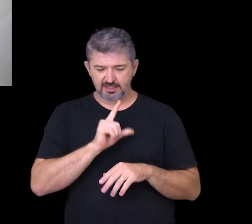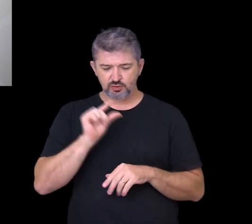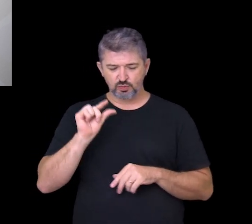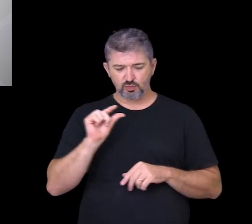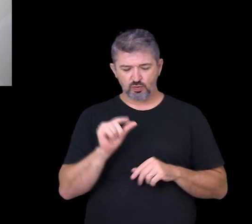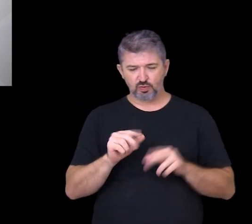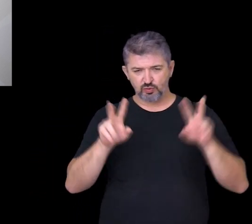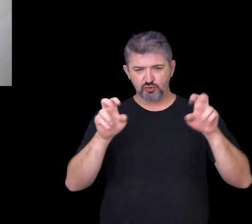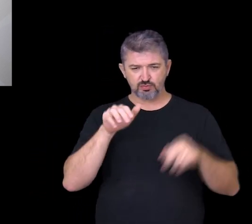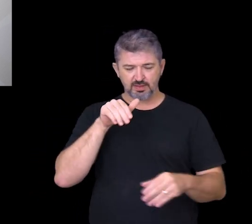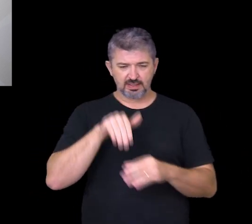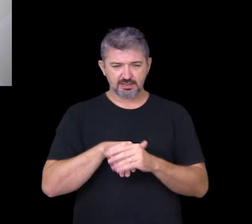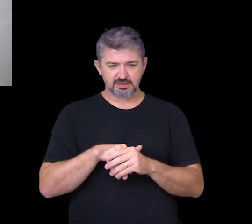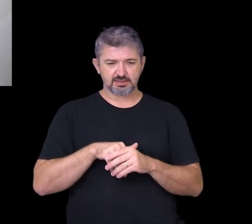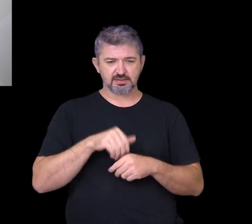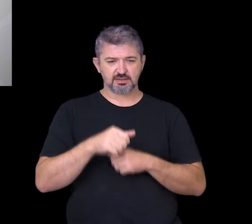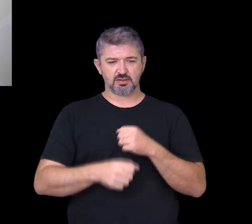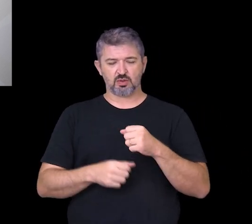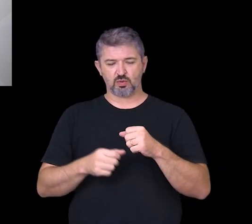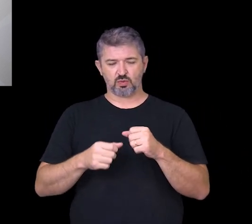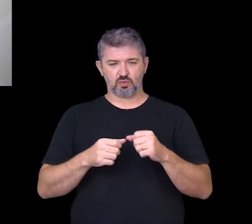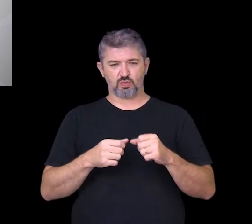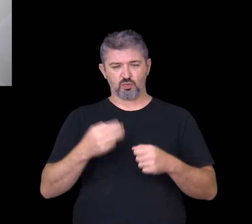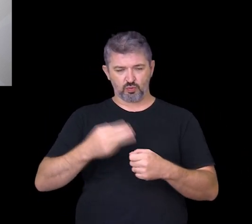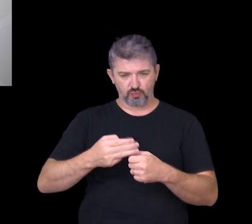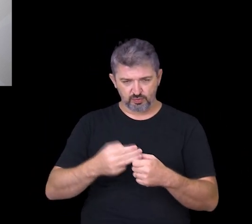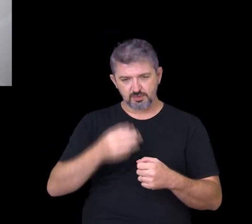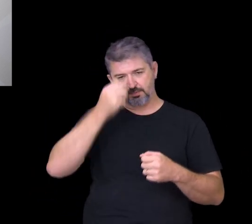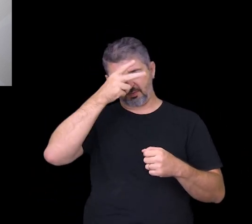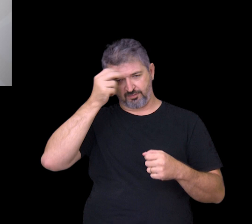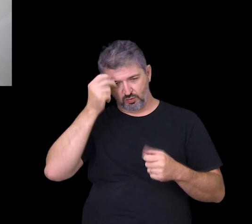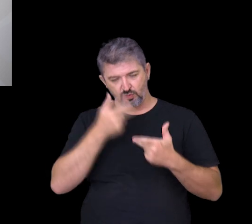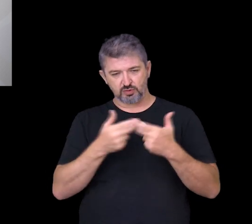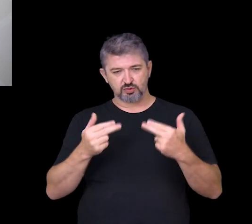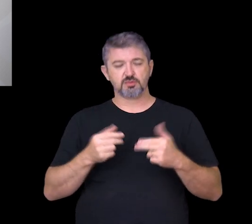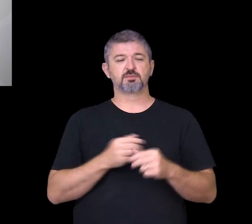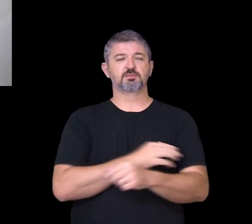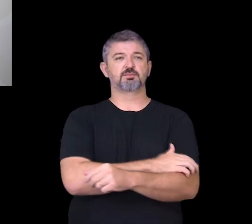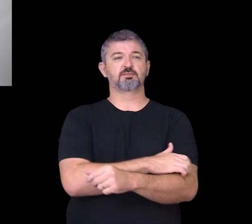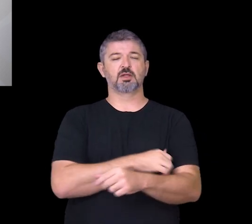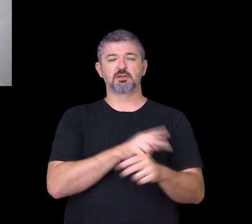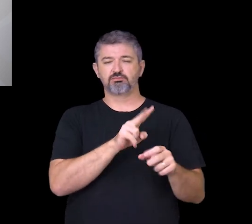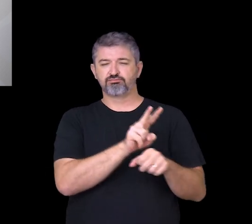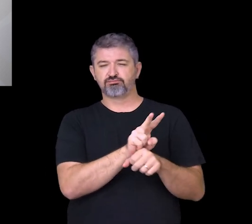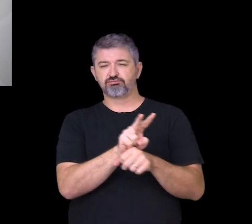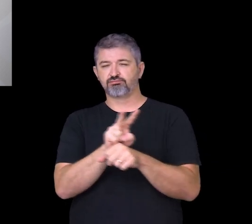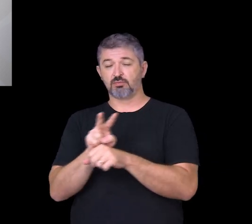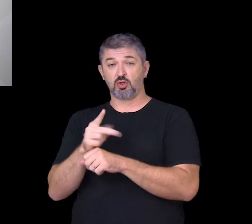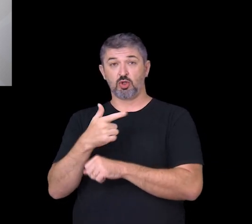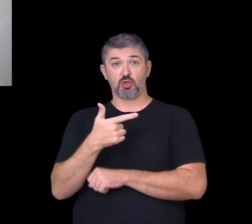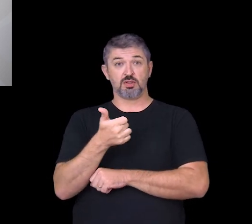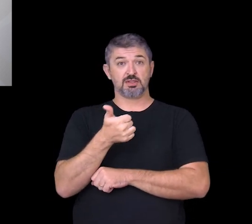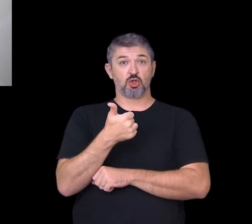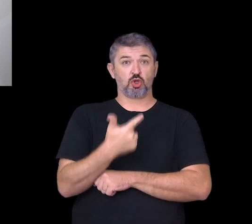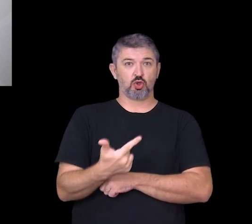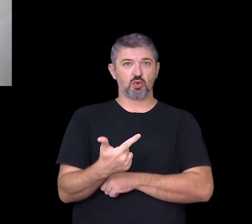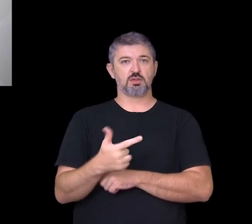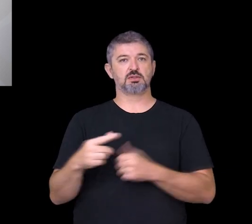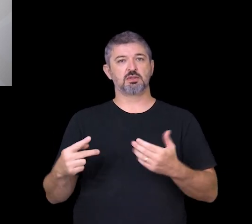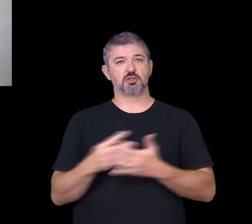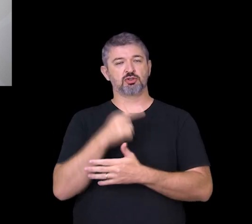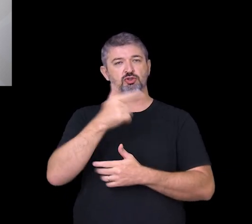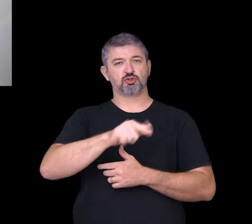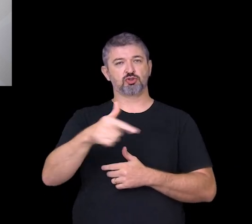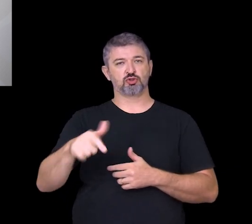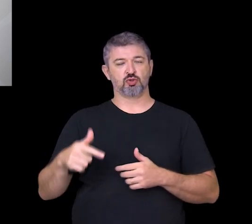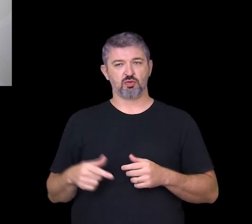pouquinho antes da eleição municipal, que foram identificados, monitorados 212